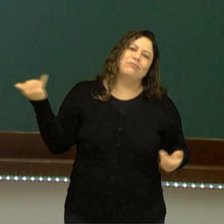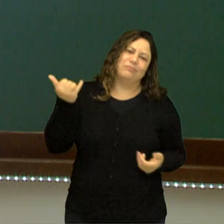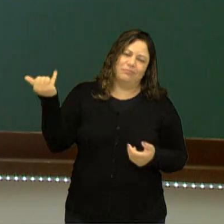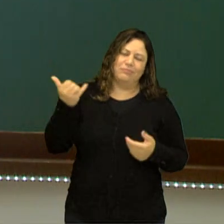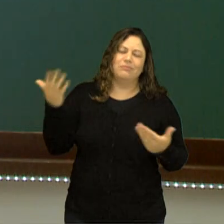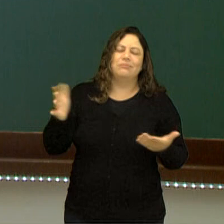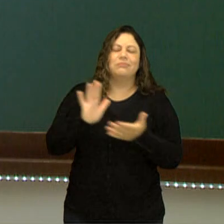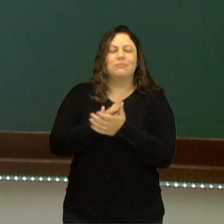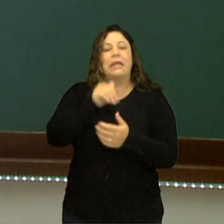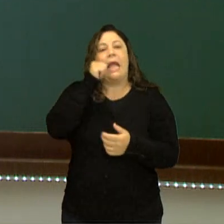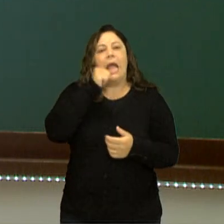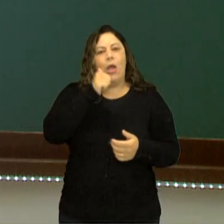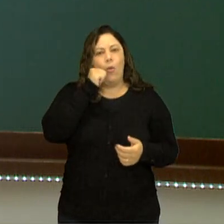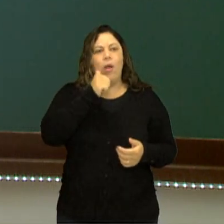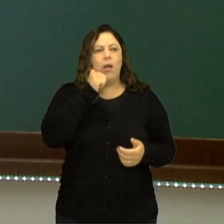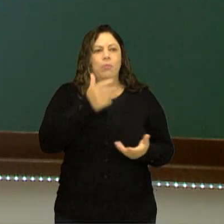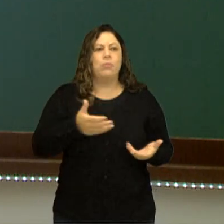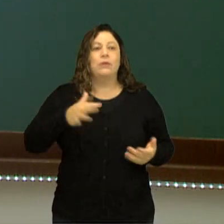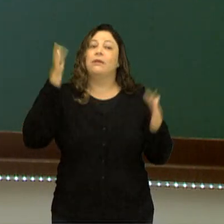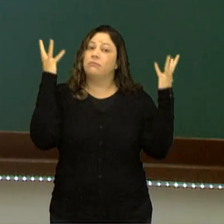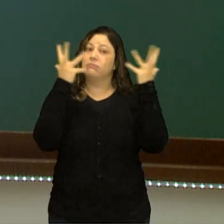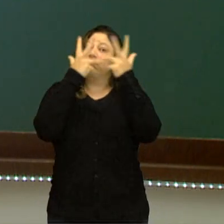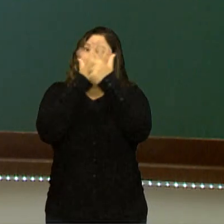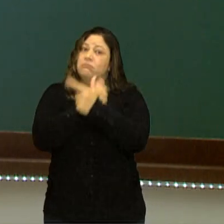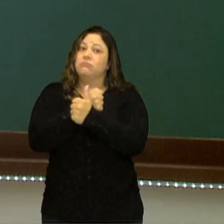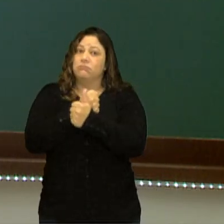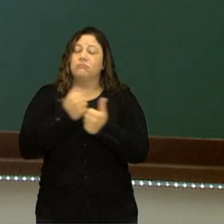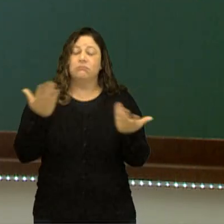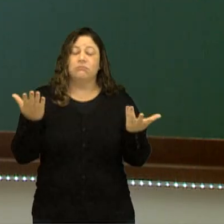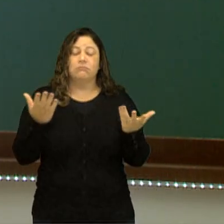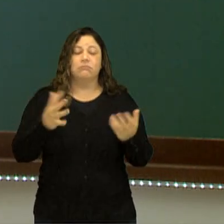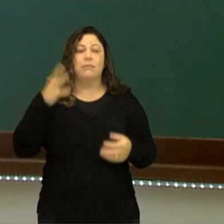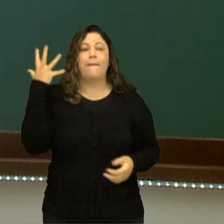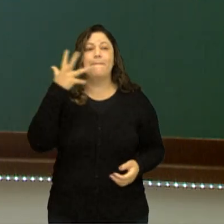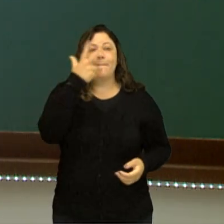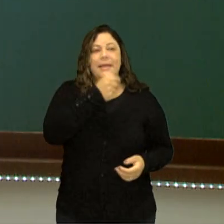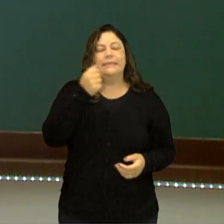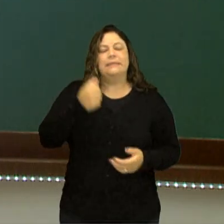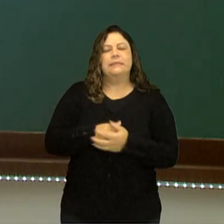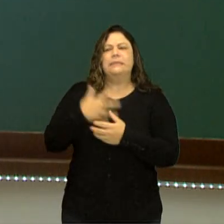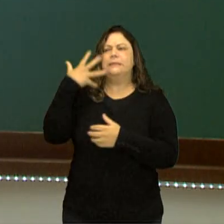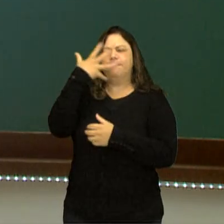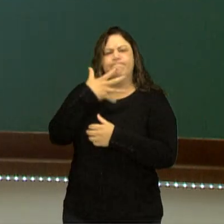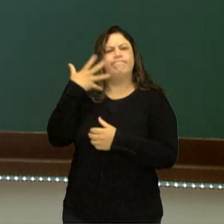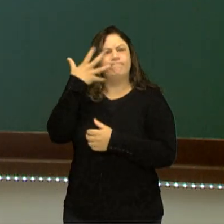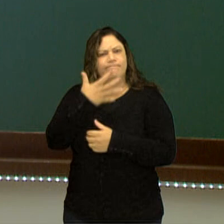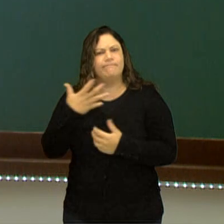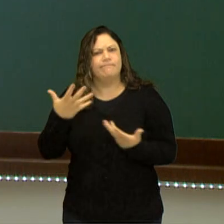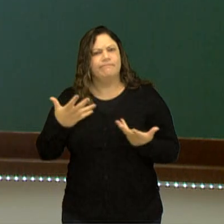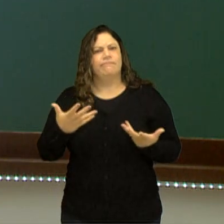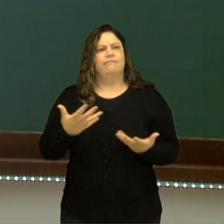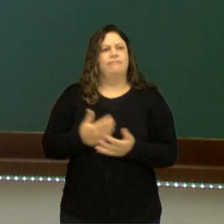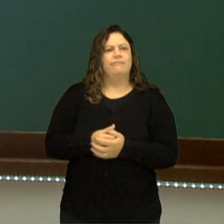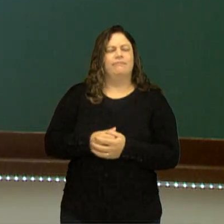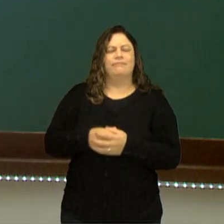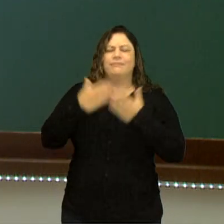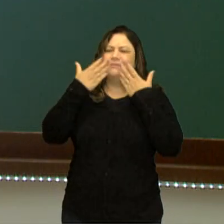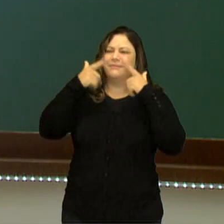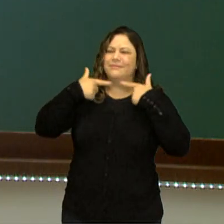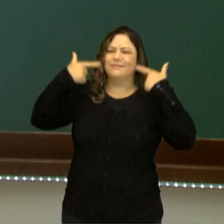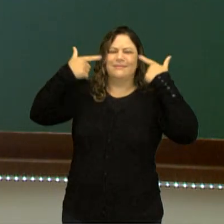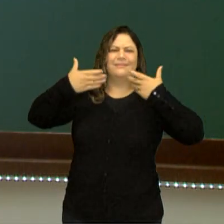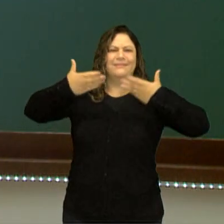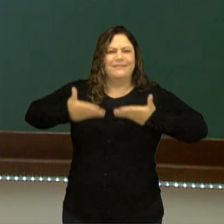né? Que ela é uma mulher, uma das mais belas, então a mais bela, na verdade, e a mais fascinante e mais cativante